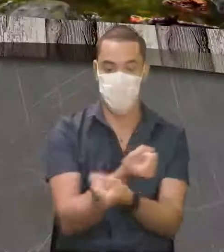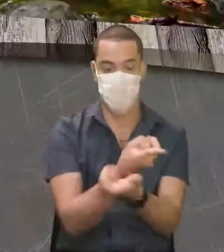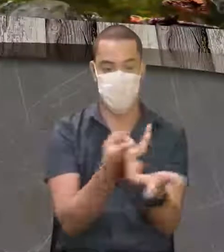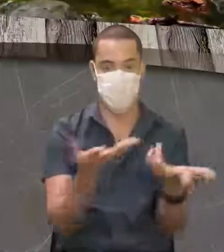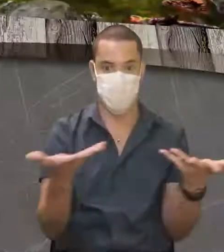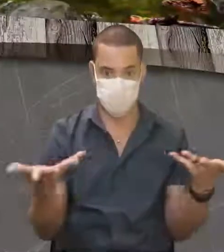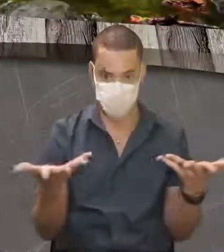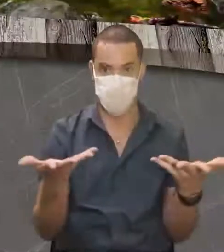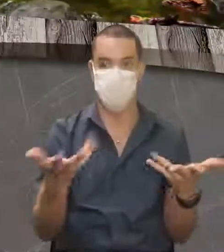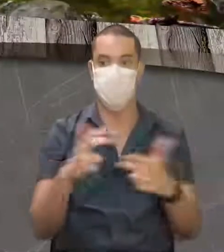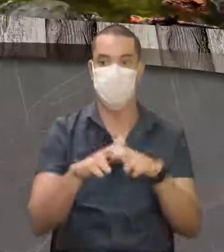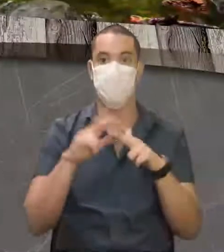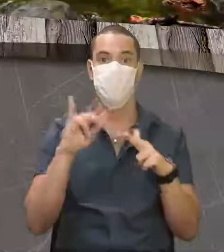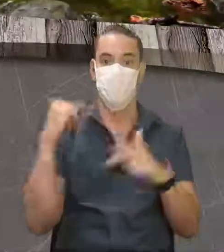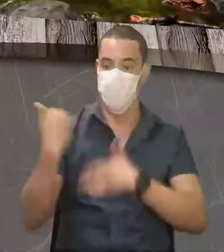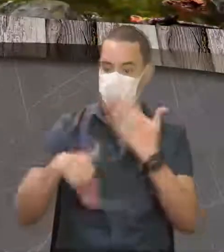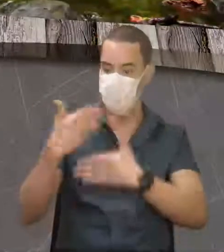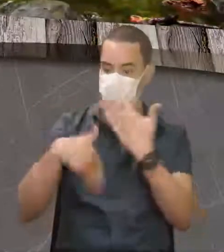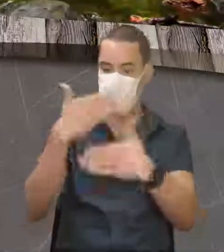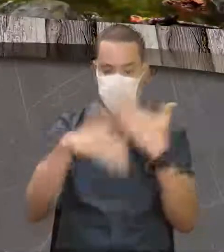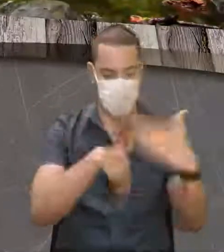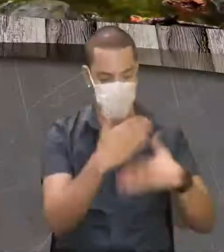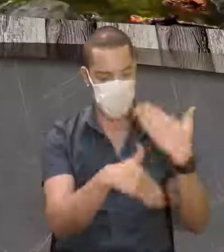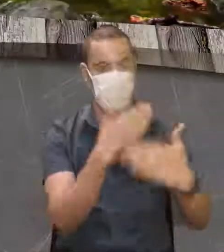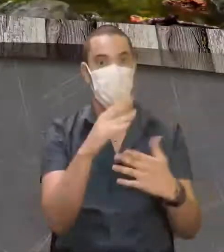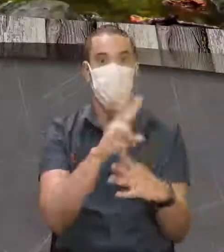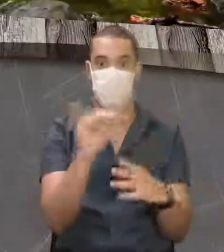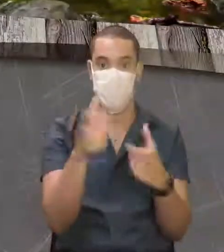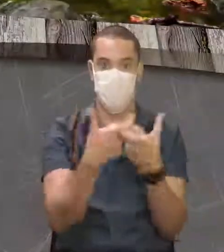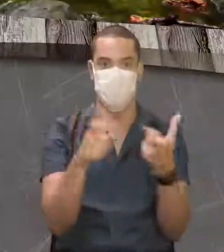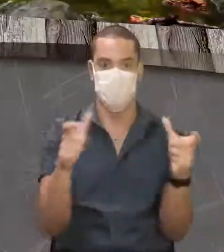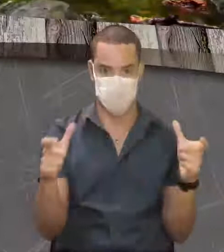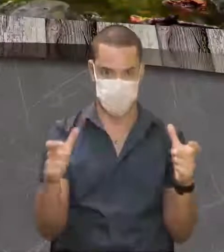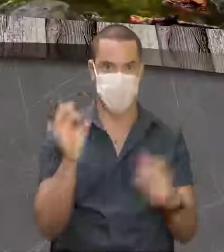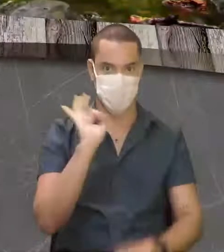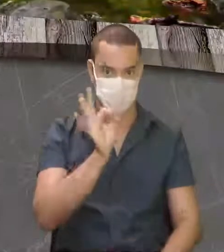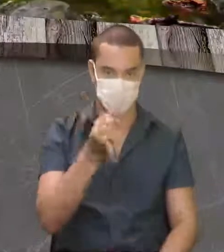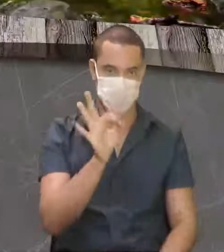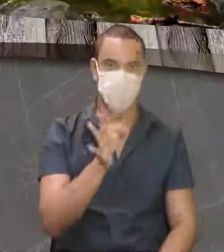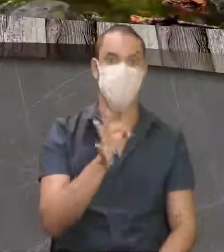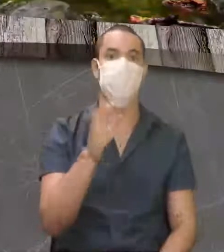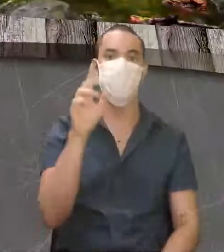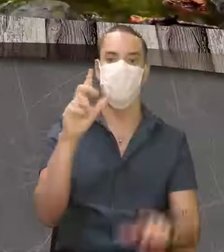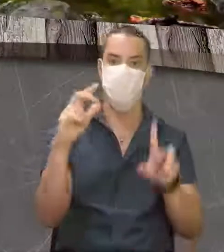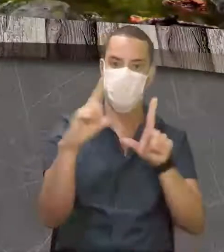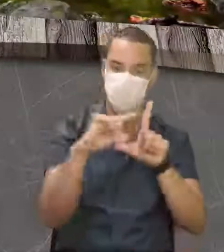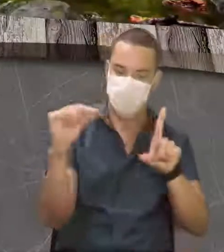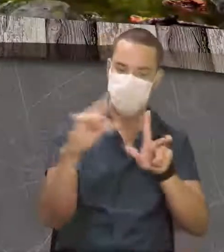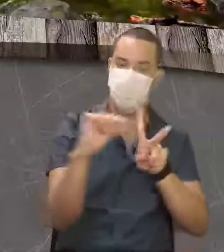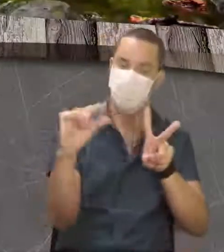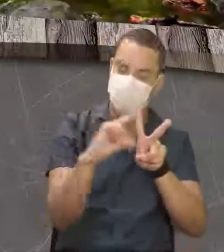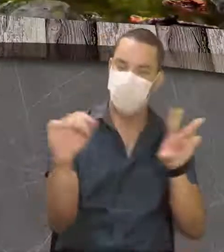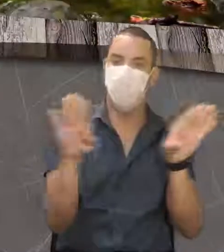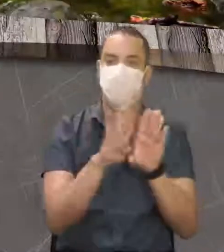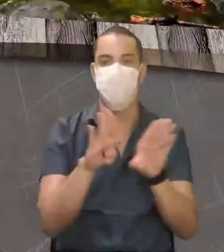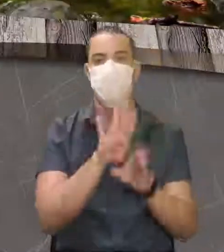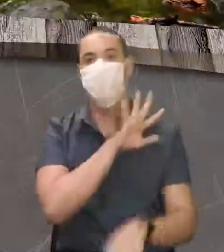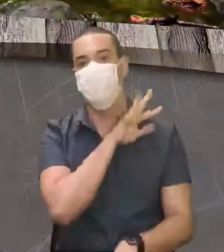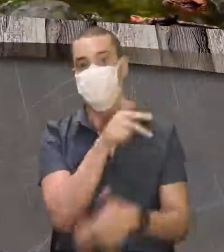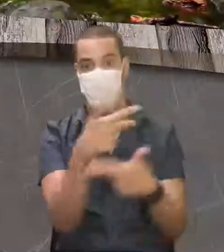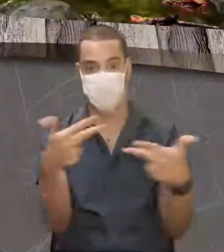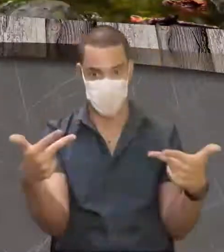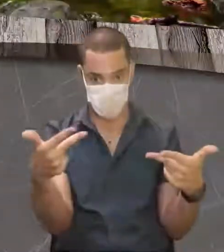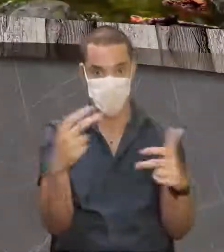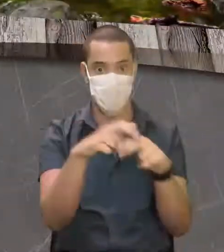quantitativamente. Aí você vai se desenvolvendo, vai tendo seu crescimento, tá? Isso tanto nos vegetais quanto nos animais, perfeito? E